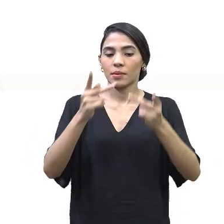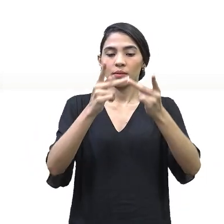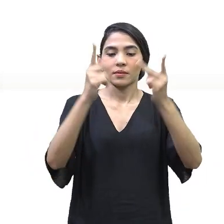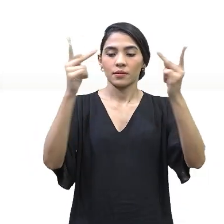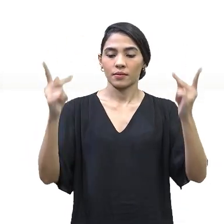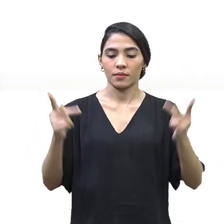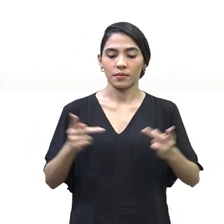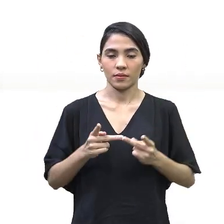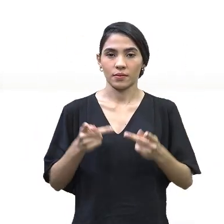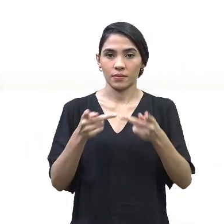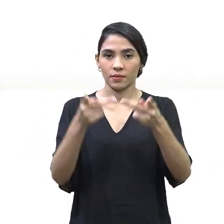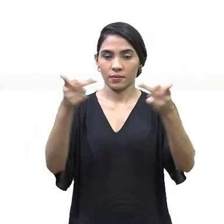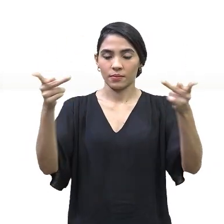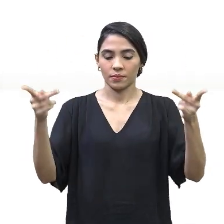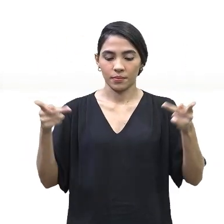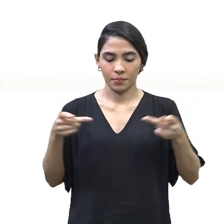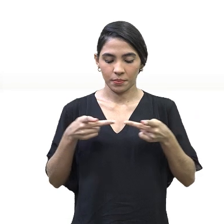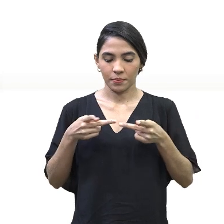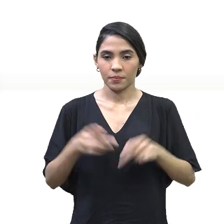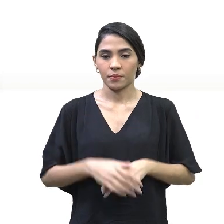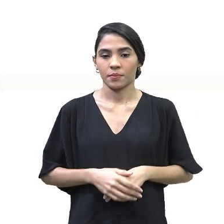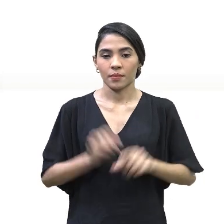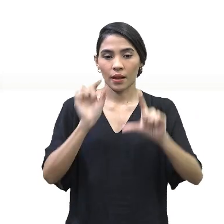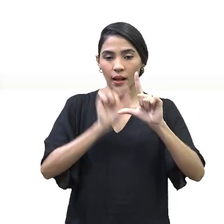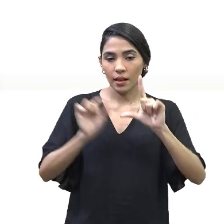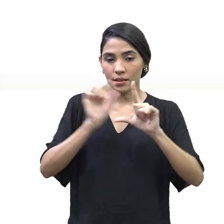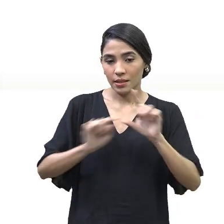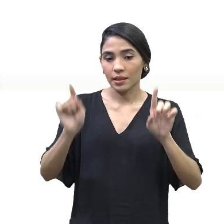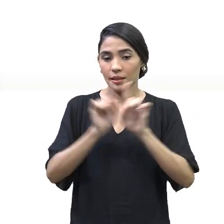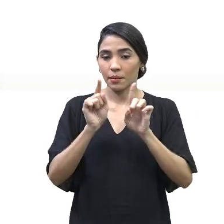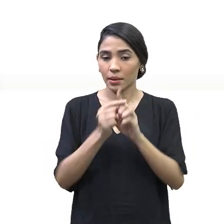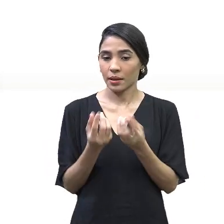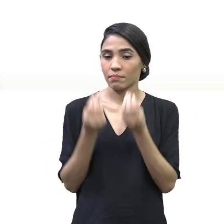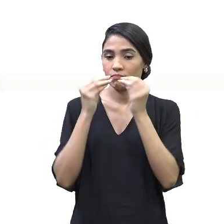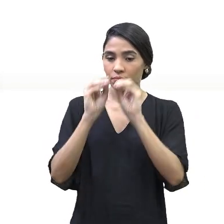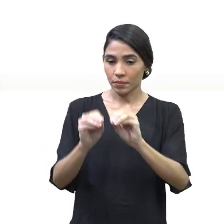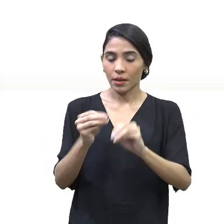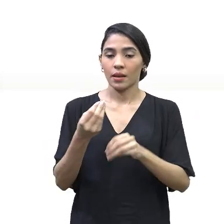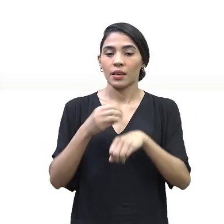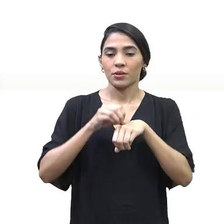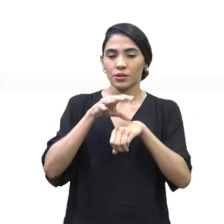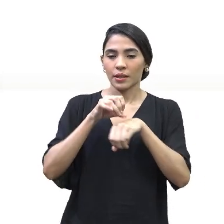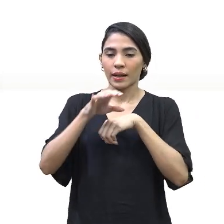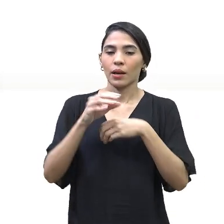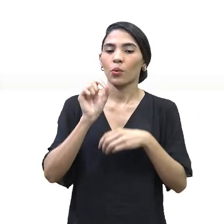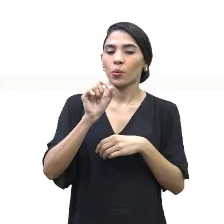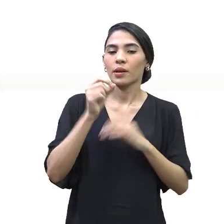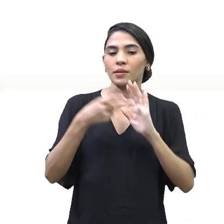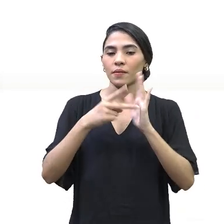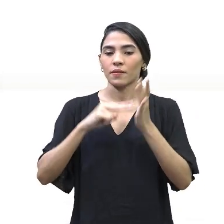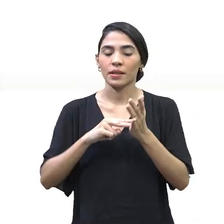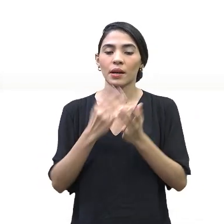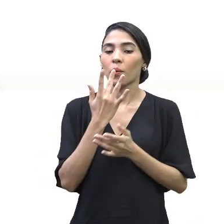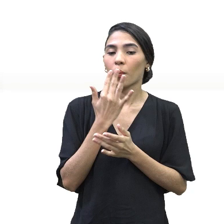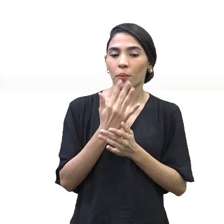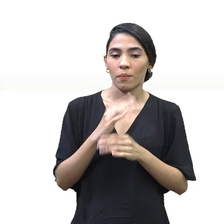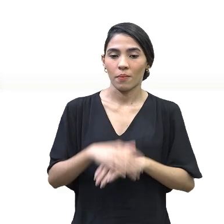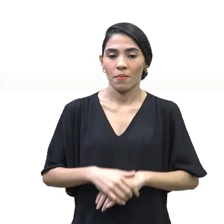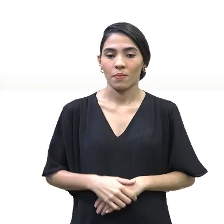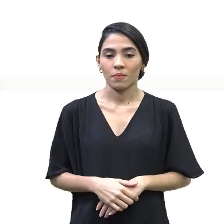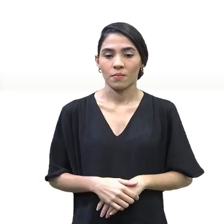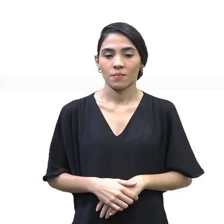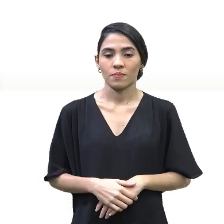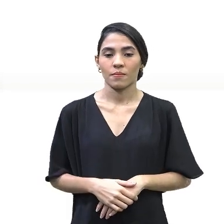circular. Sempre é circular. A legenda também vem ali para indicar cada fatia, o que representa de fato,